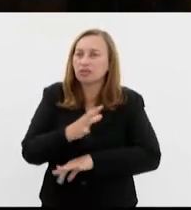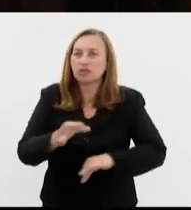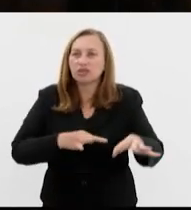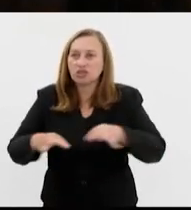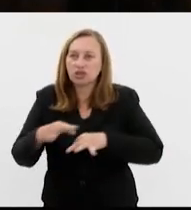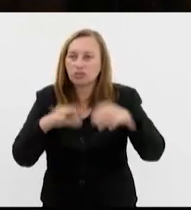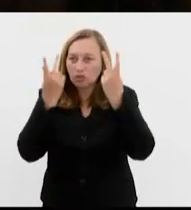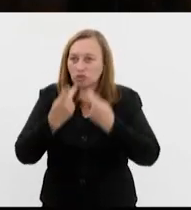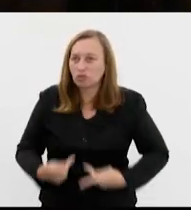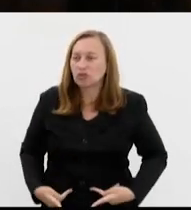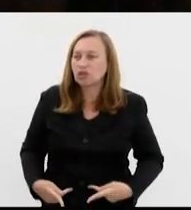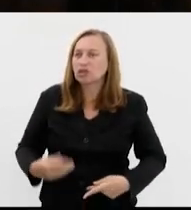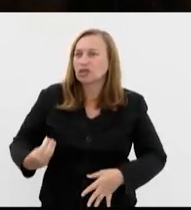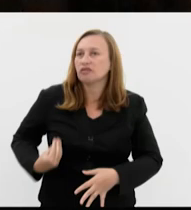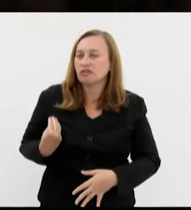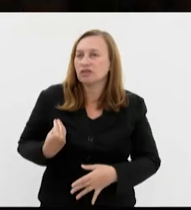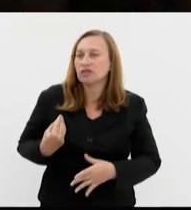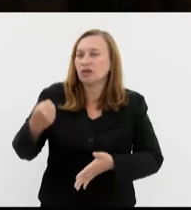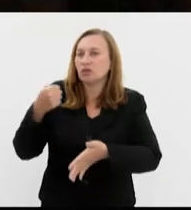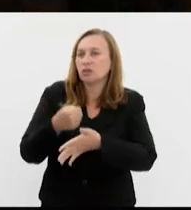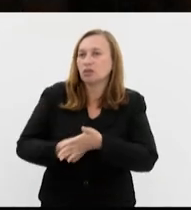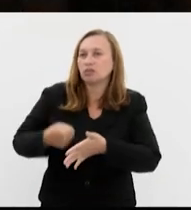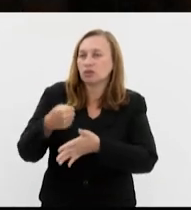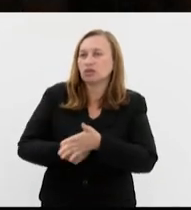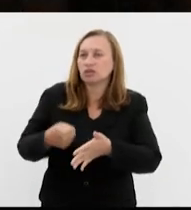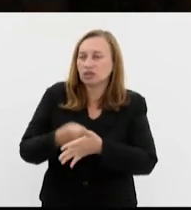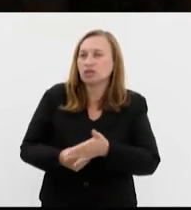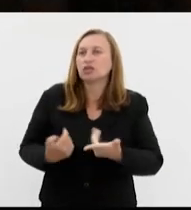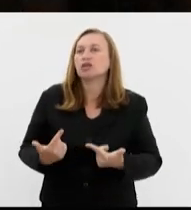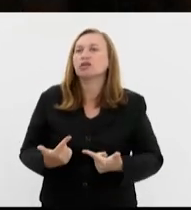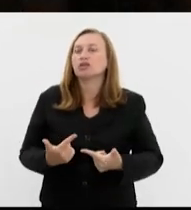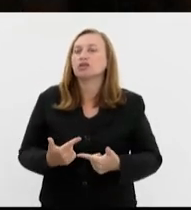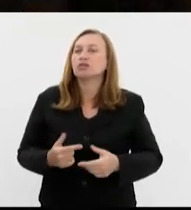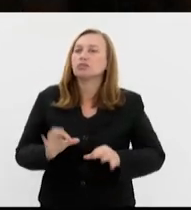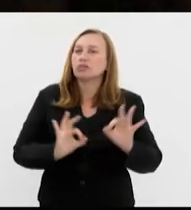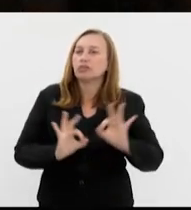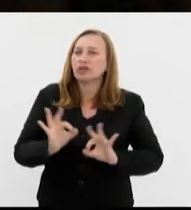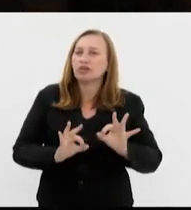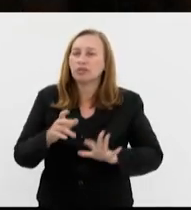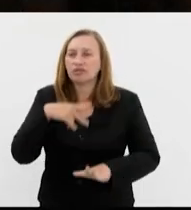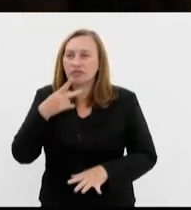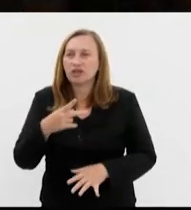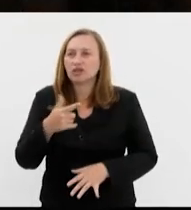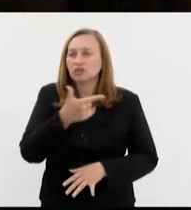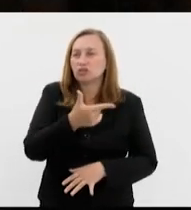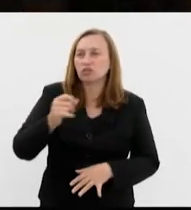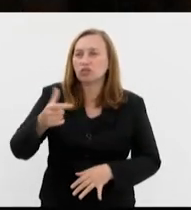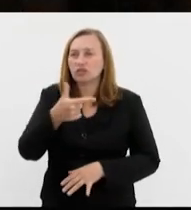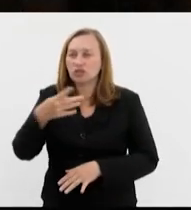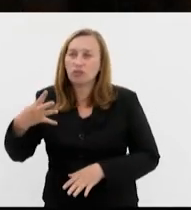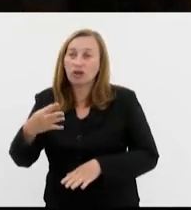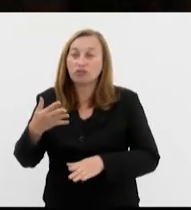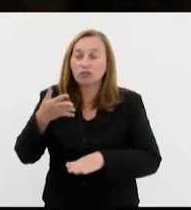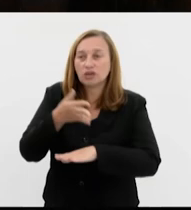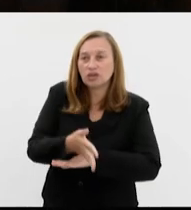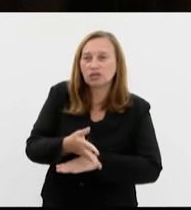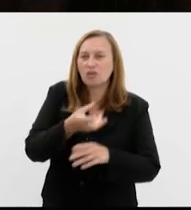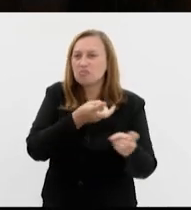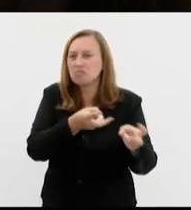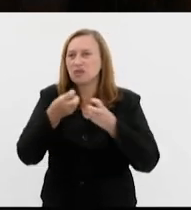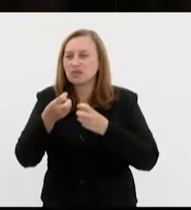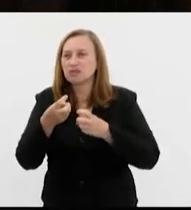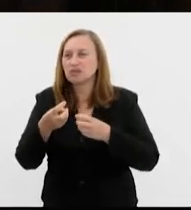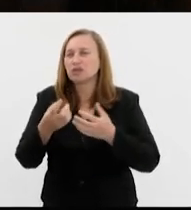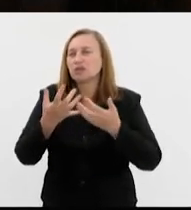vida, da militância, também me preparei para fazer esse debate. E aí entro, em 2024, percebendo que Petrópolis tem